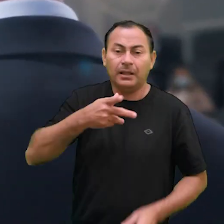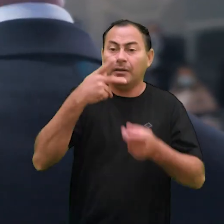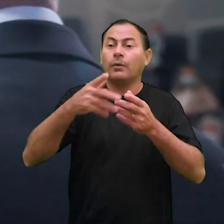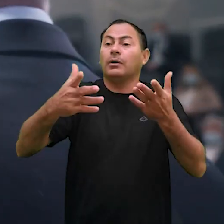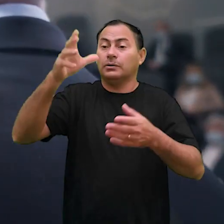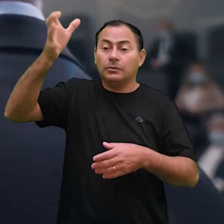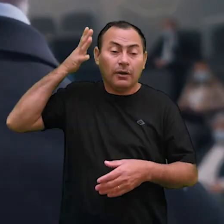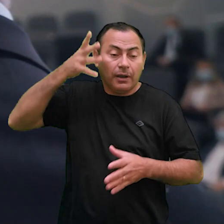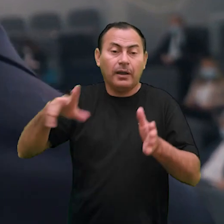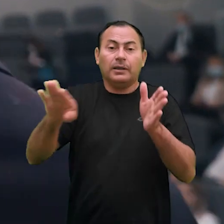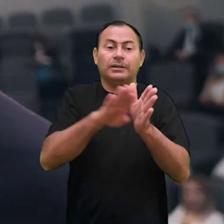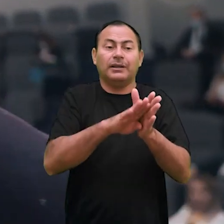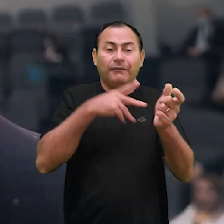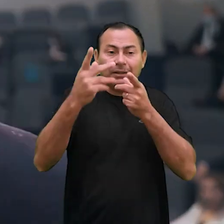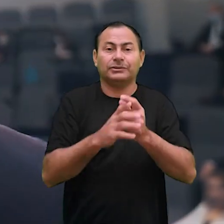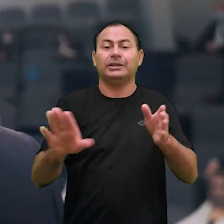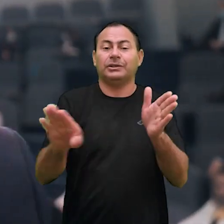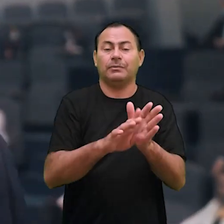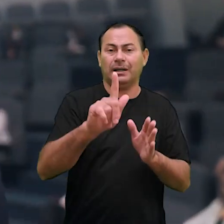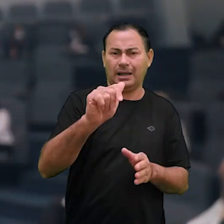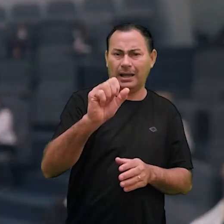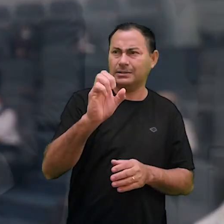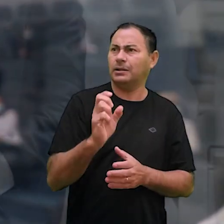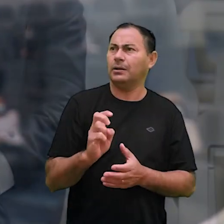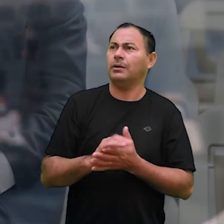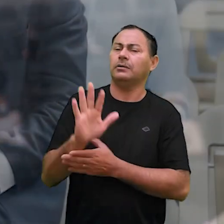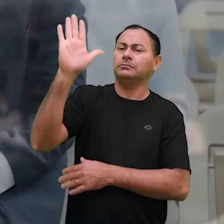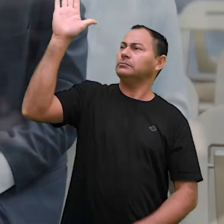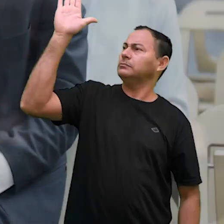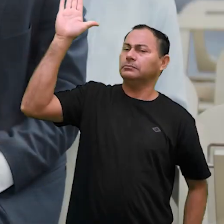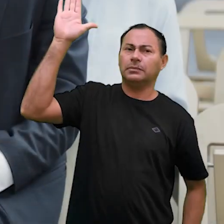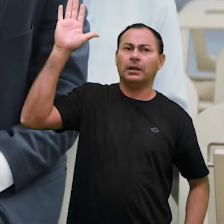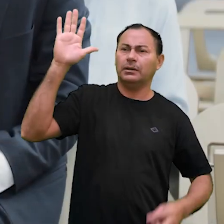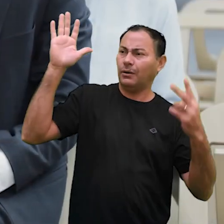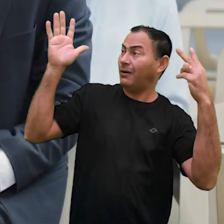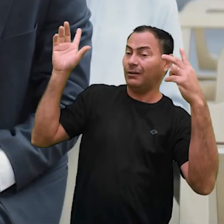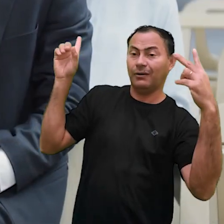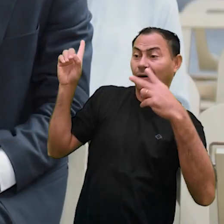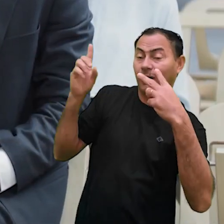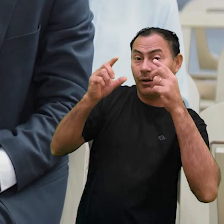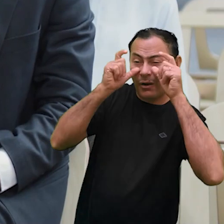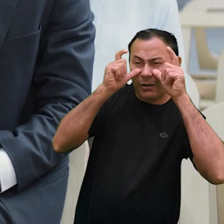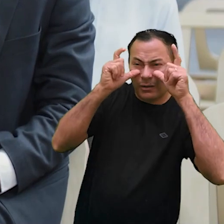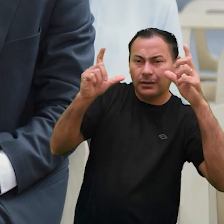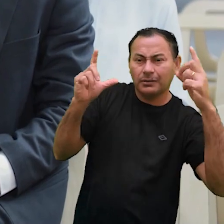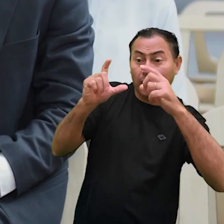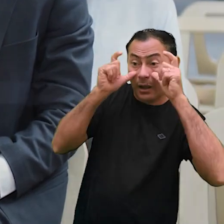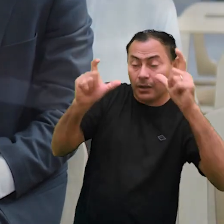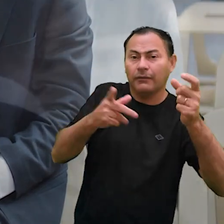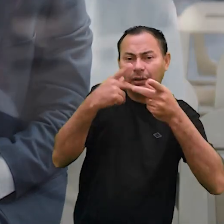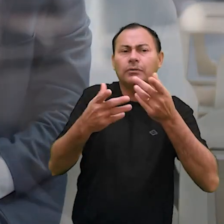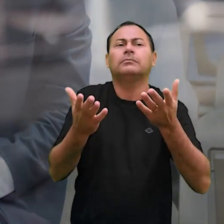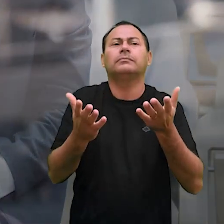uma palestra. Quando ele disse, nós chegamos nos gases. Aí eu levantei a minha mão e ele me olhou através dos